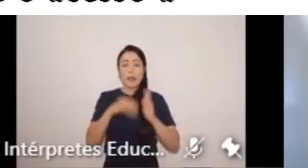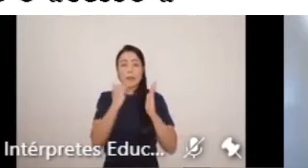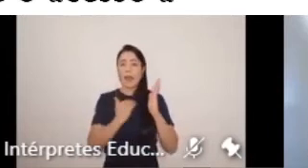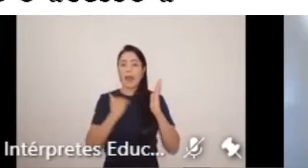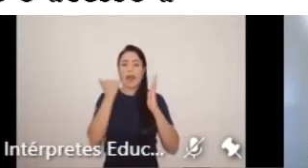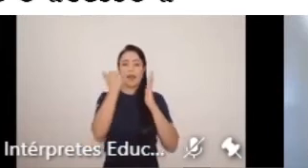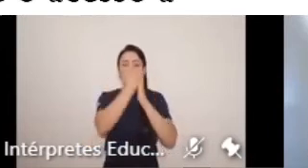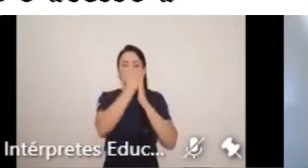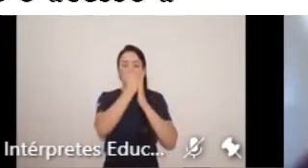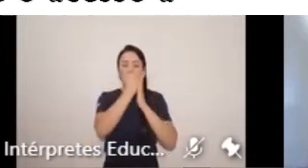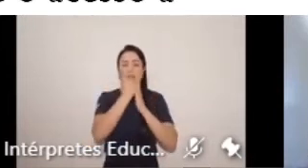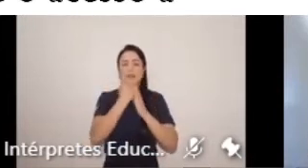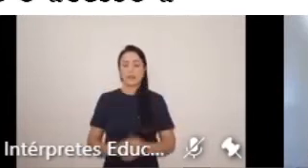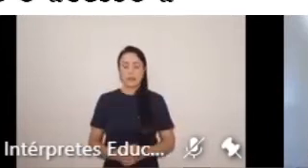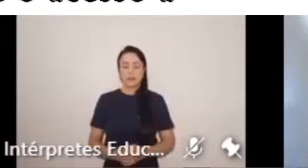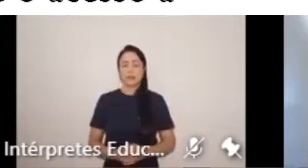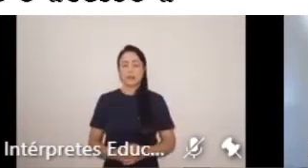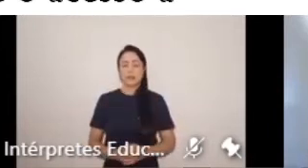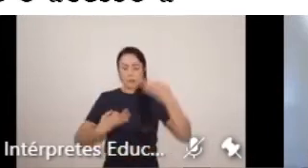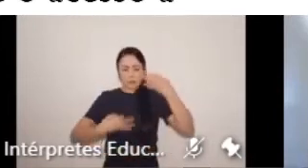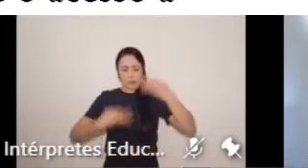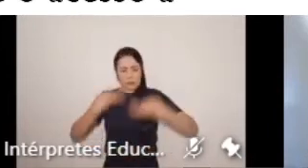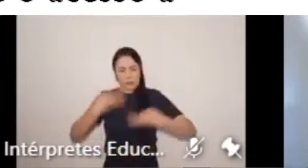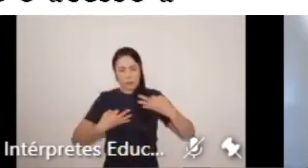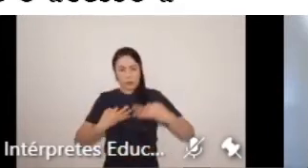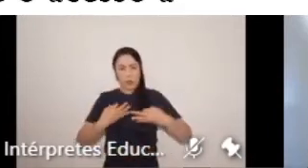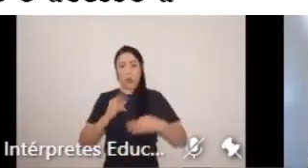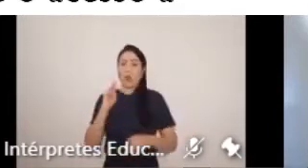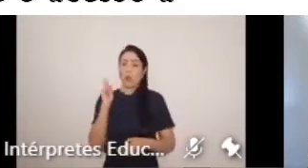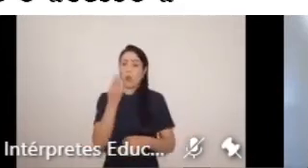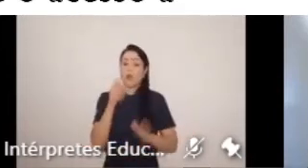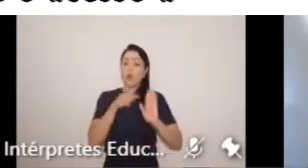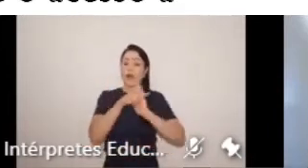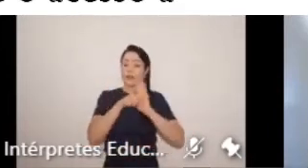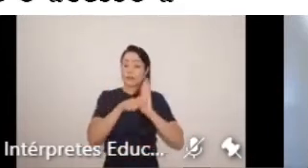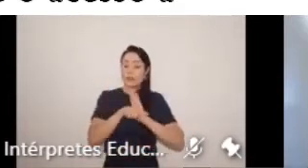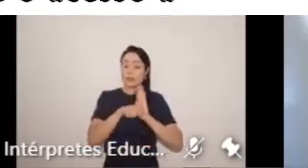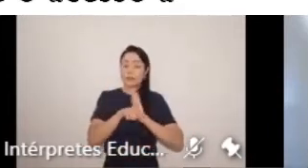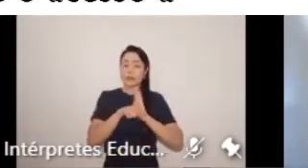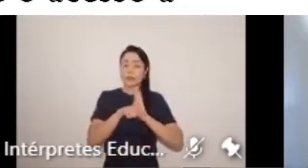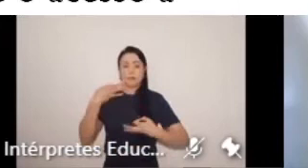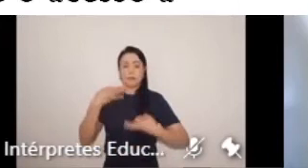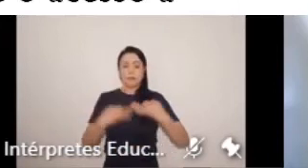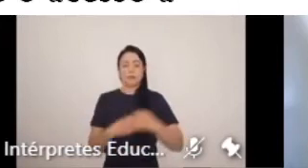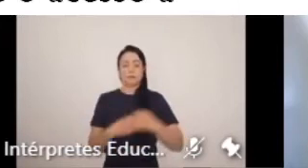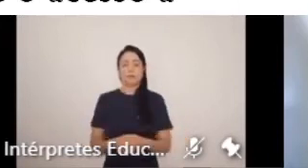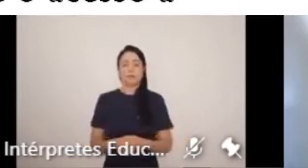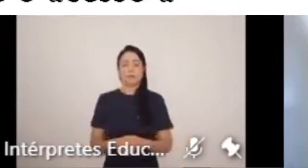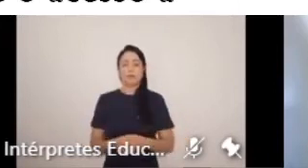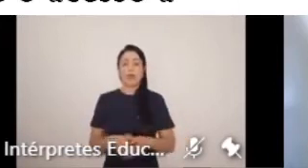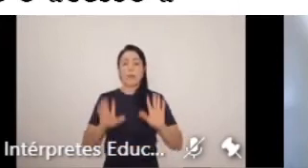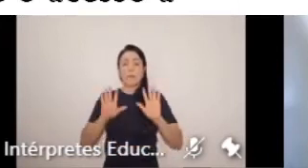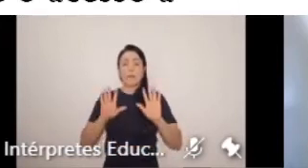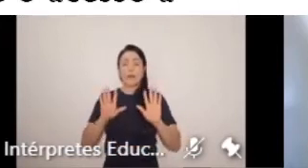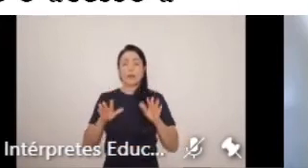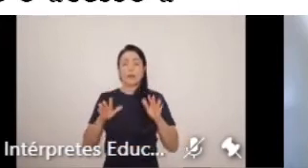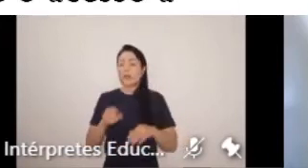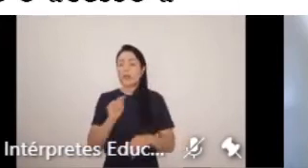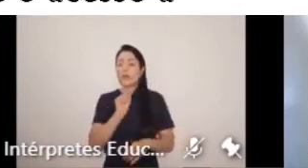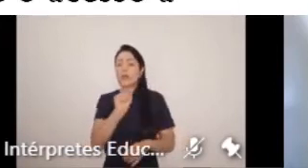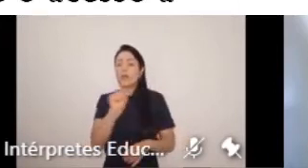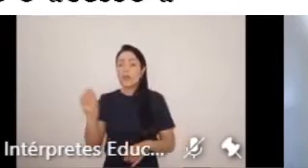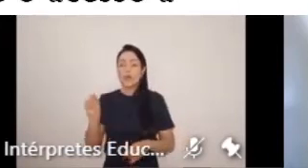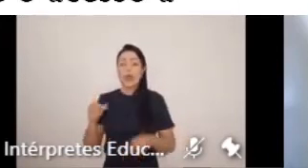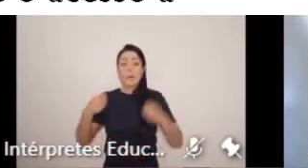demandas extrajudicialmente, quanto para análise das demandas no âmbito do judiciário. Mas o nosso usuário